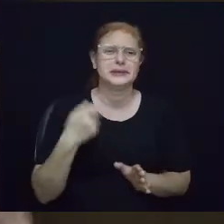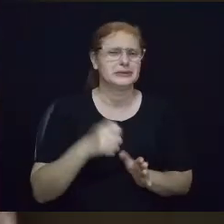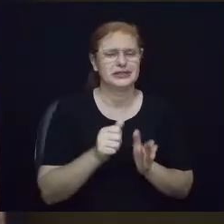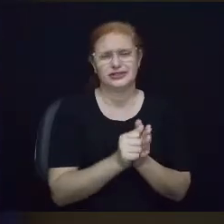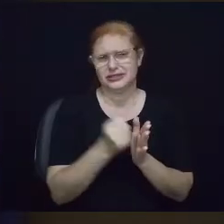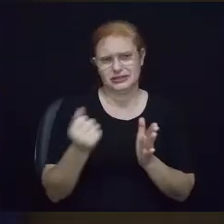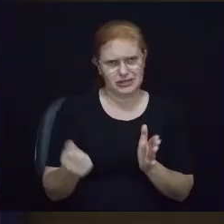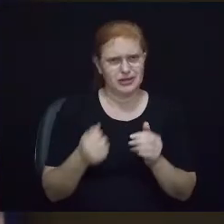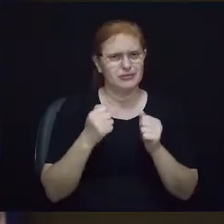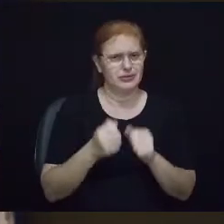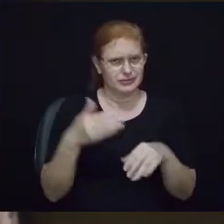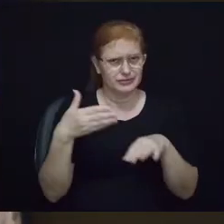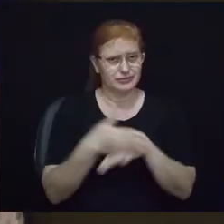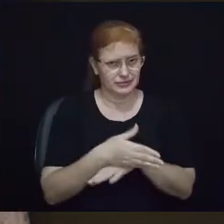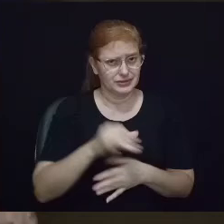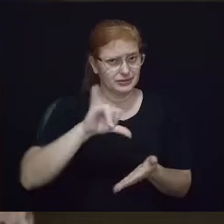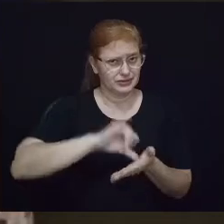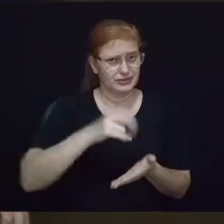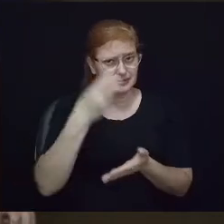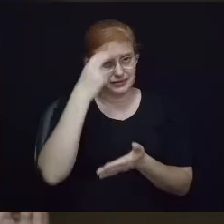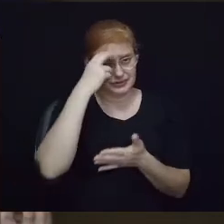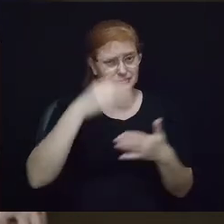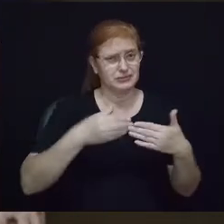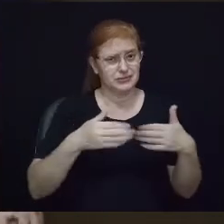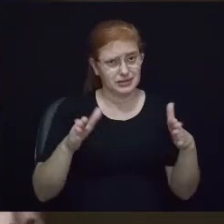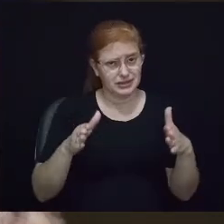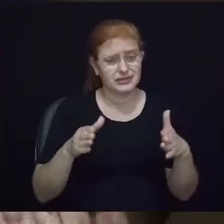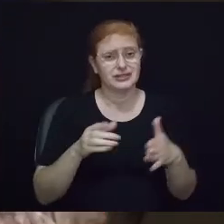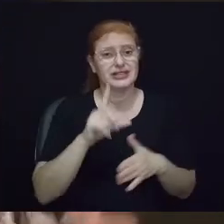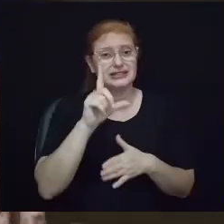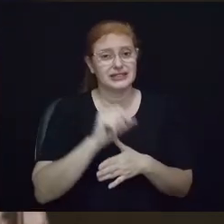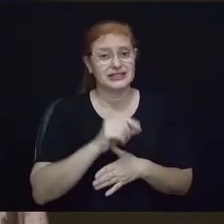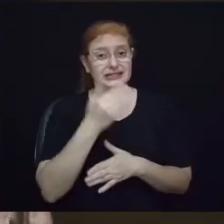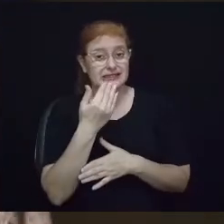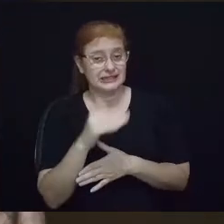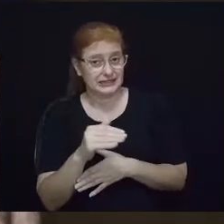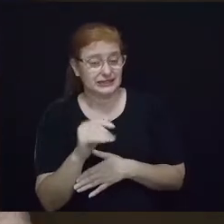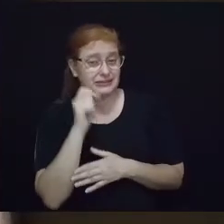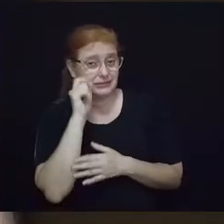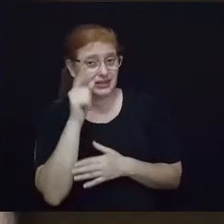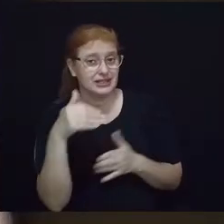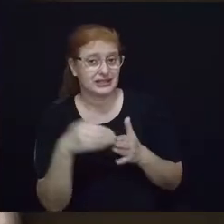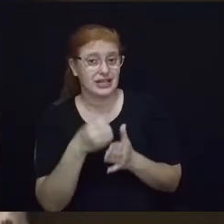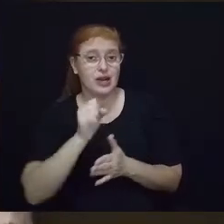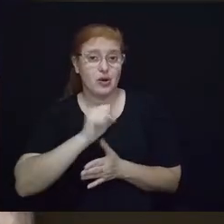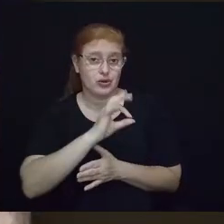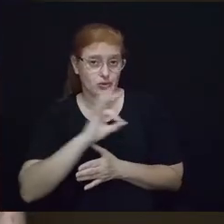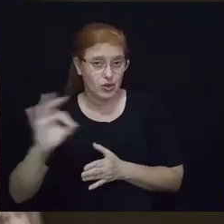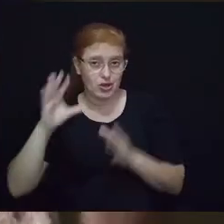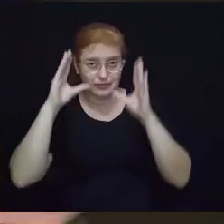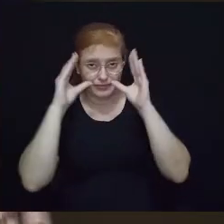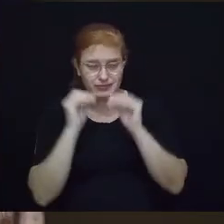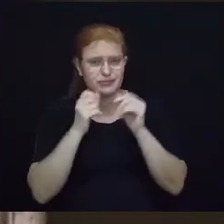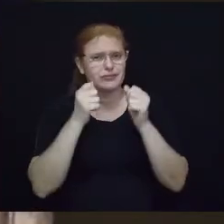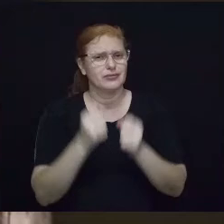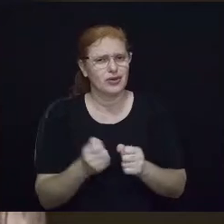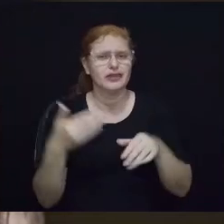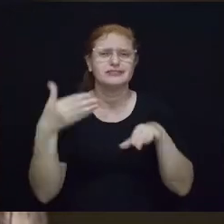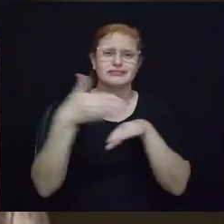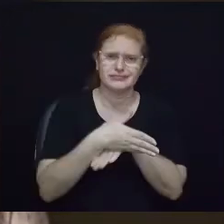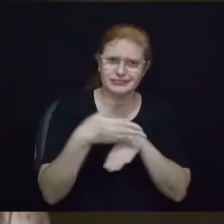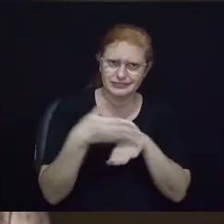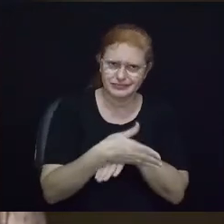agendar para visitar. Agora o Centro Cultural também está aberto, né, das 10h30 da manhã às 8 da noite. Então, podem